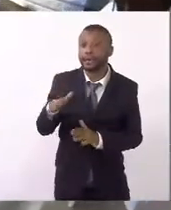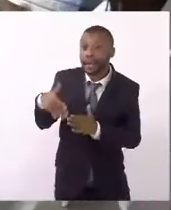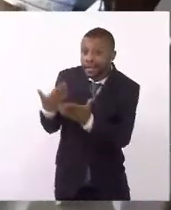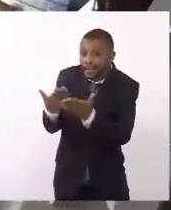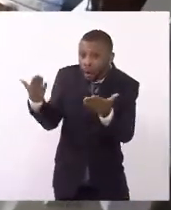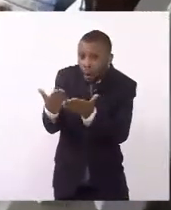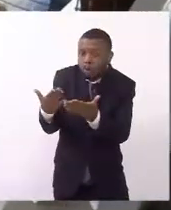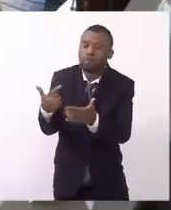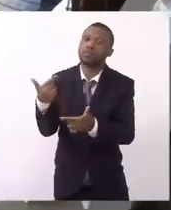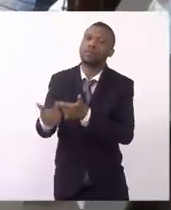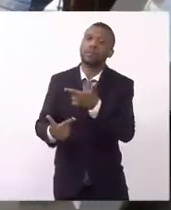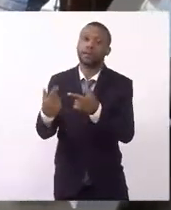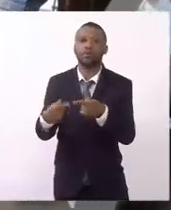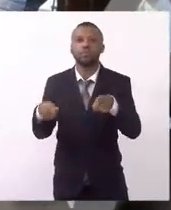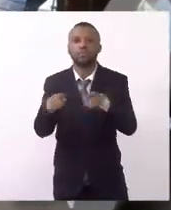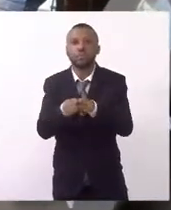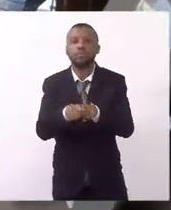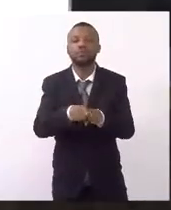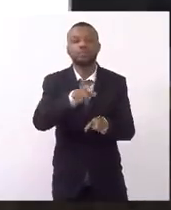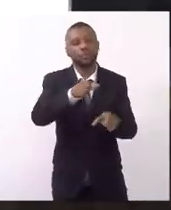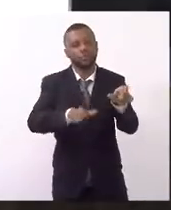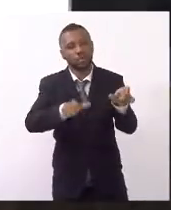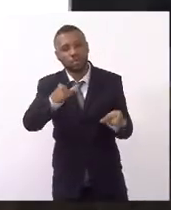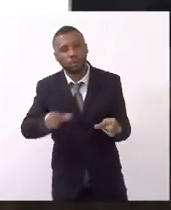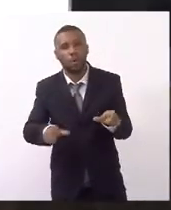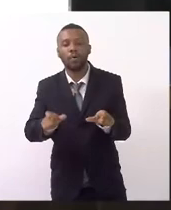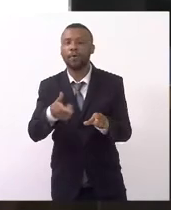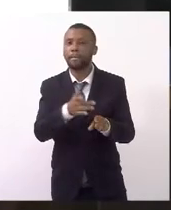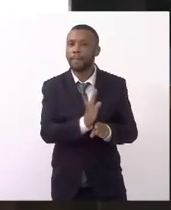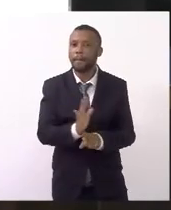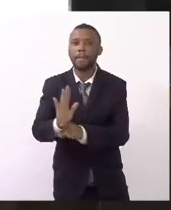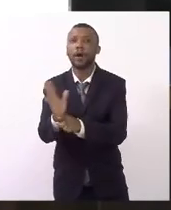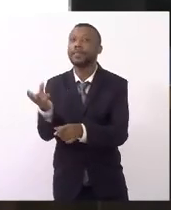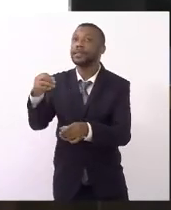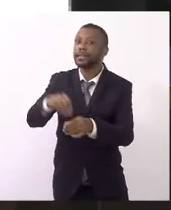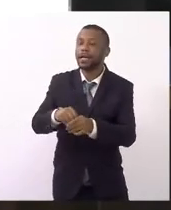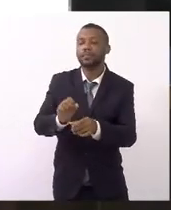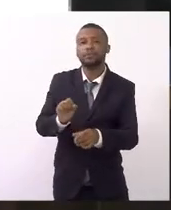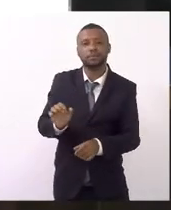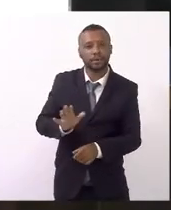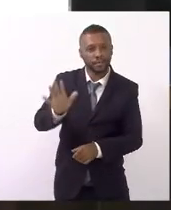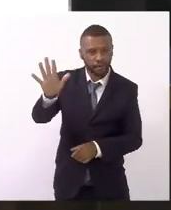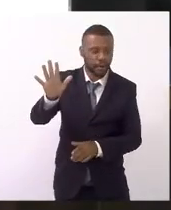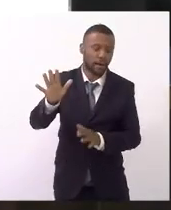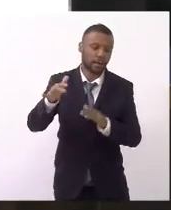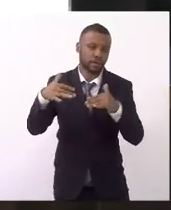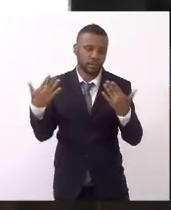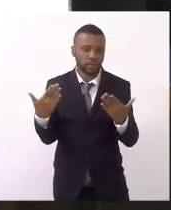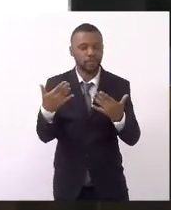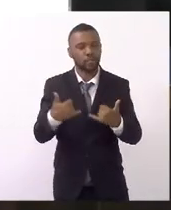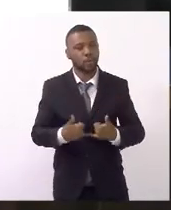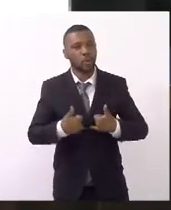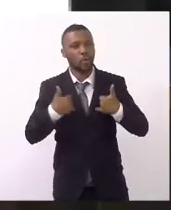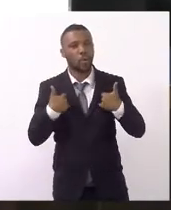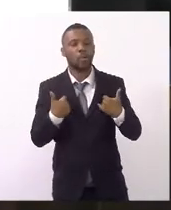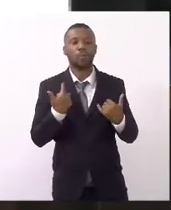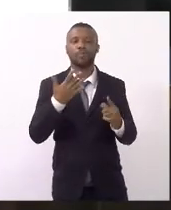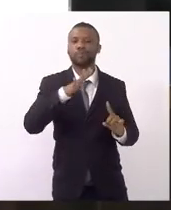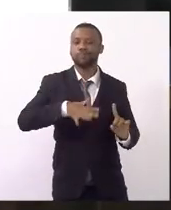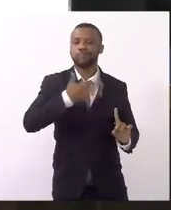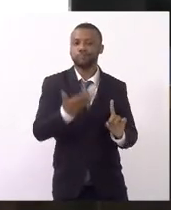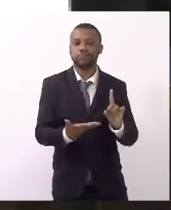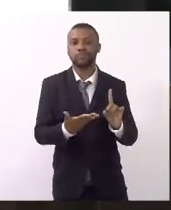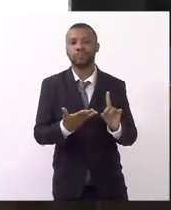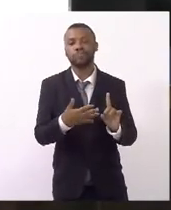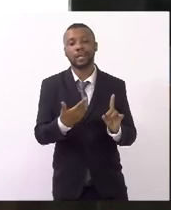desde então atuado junto com seus médicos e colaboradores na comunidade é com imenso orgulho que homenageamos e a